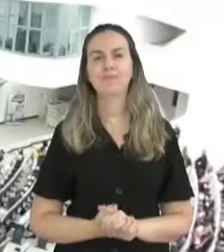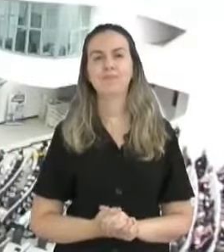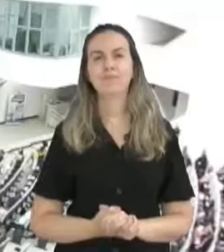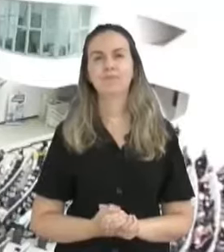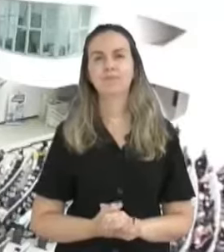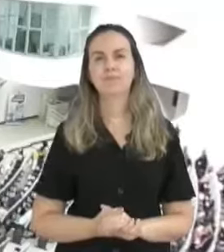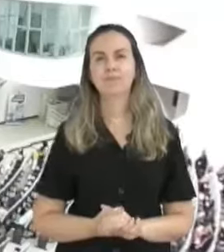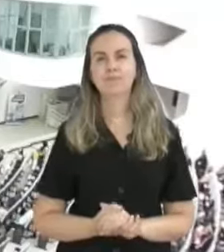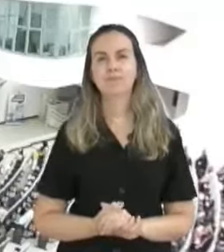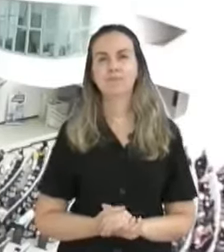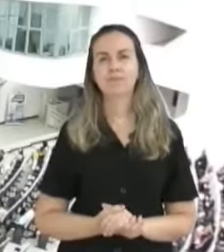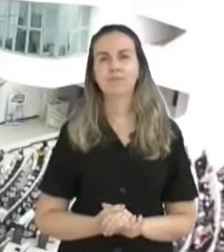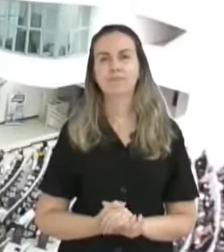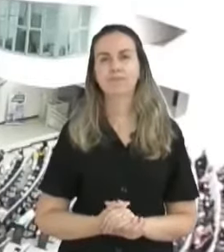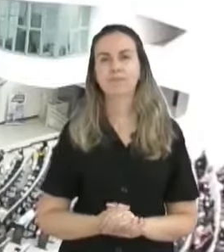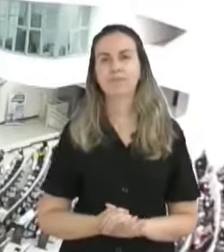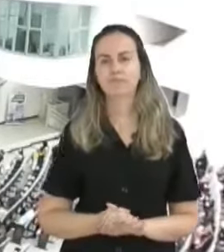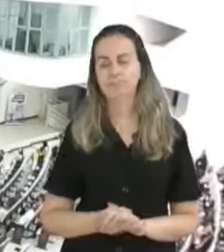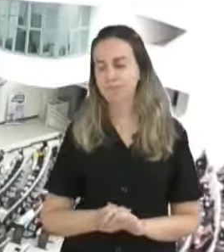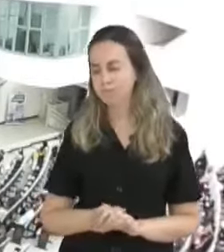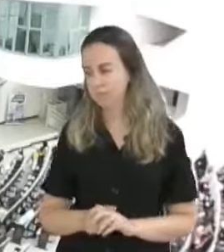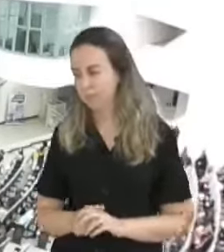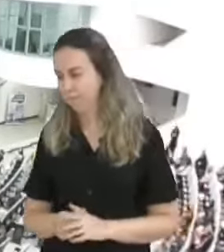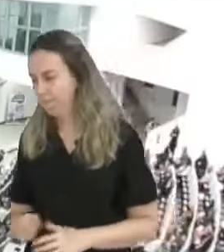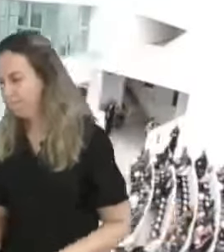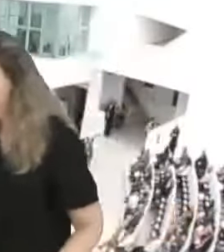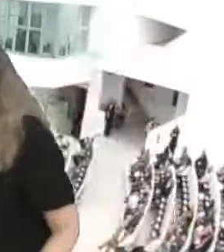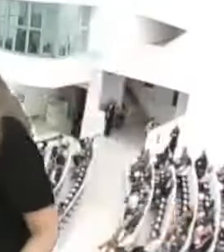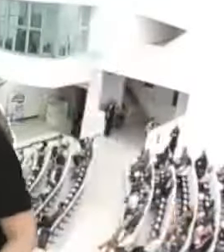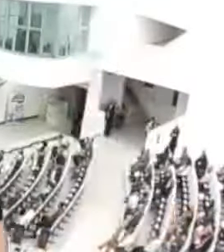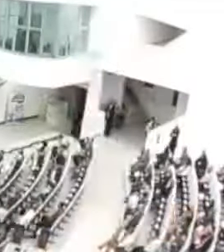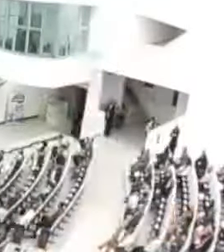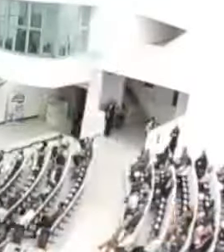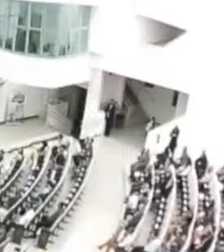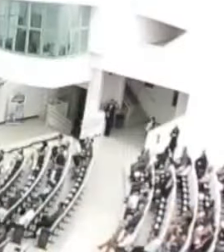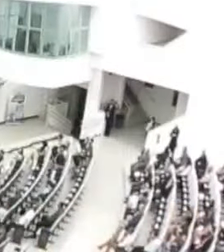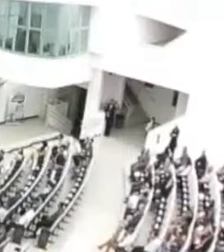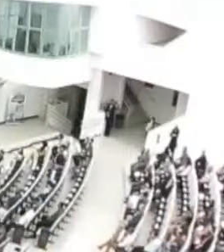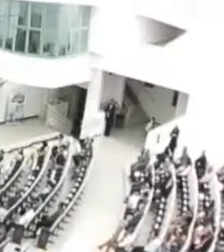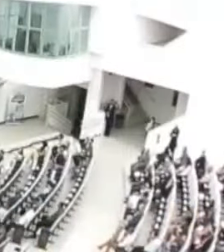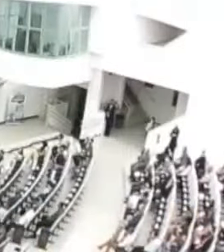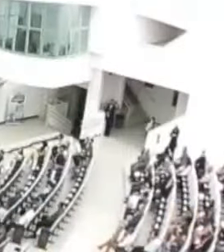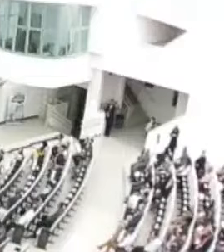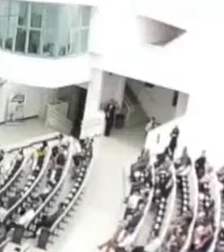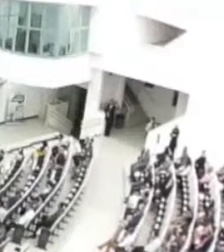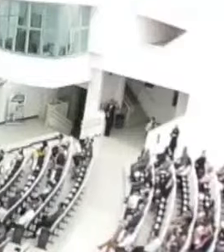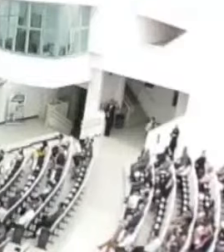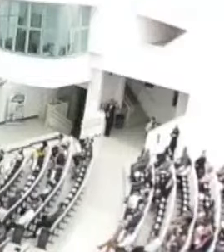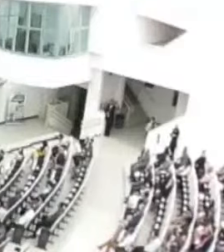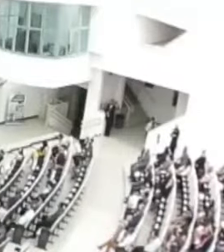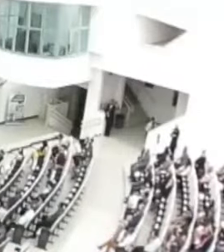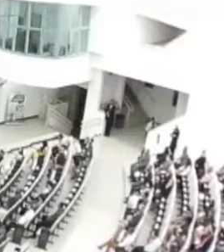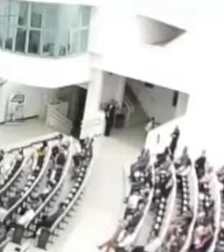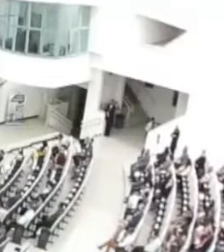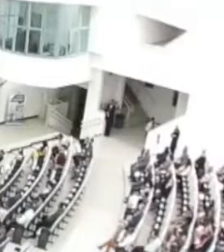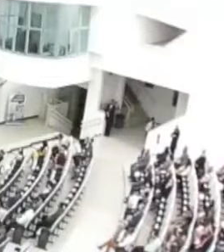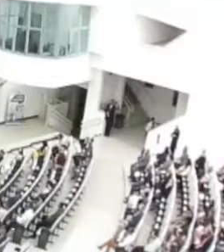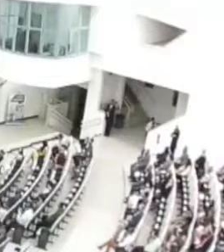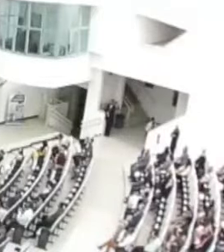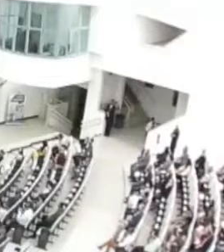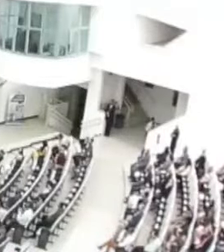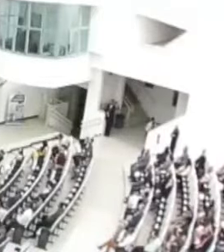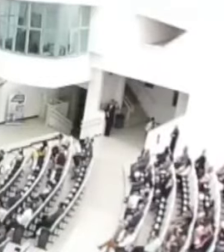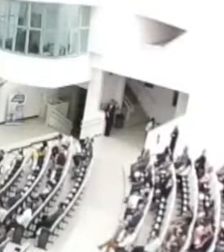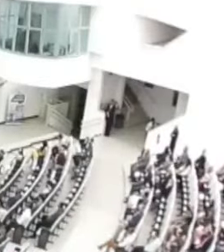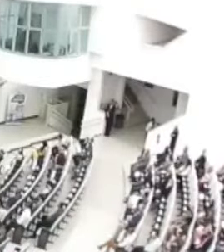nosso querido pastor. Ele estará orando e recebendo essas almas que estão se entregando aos pés